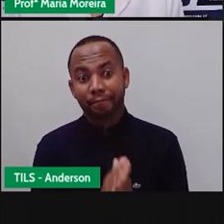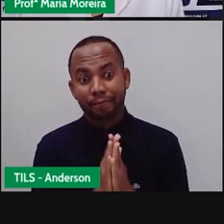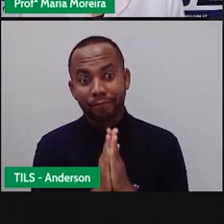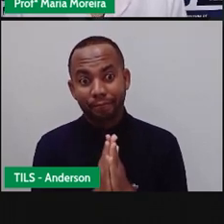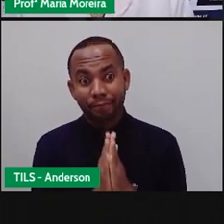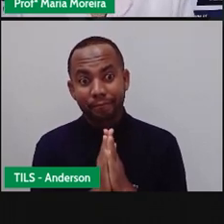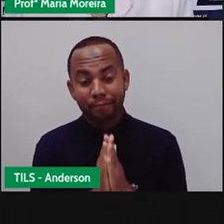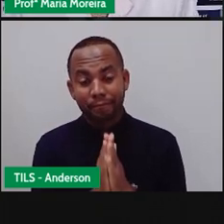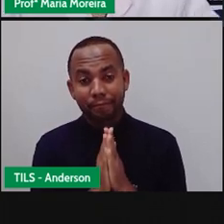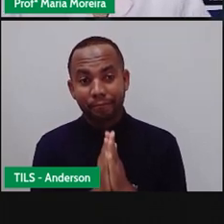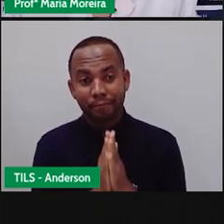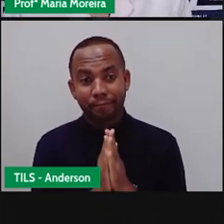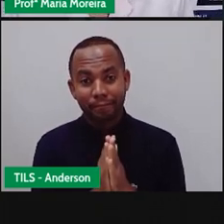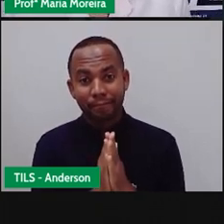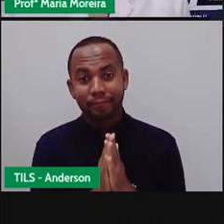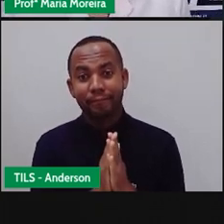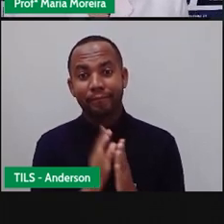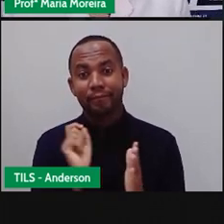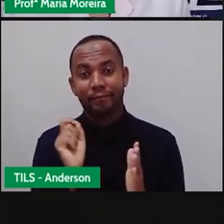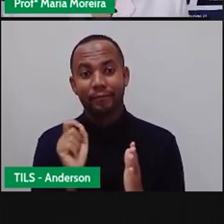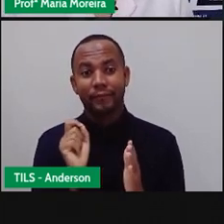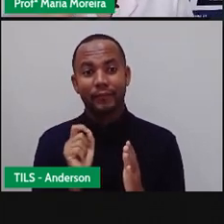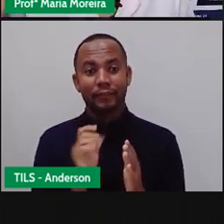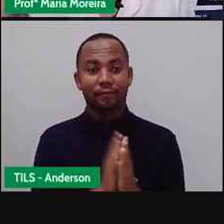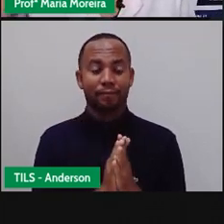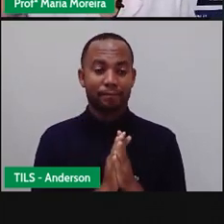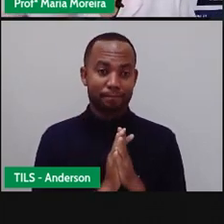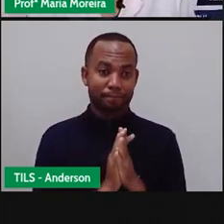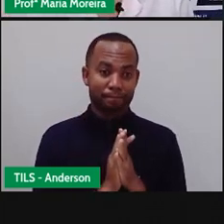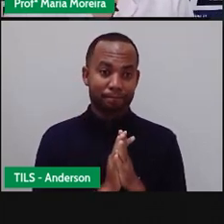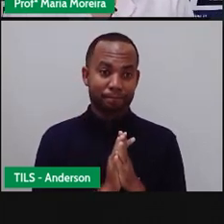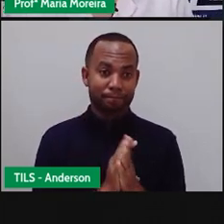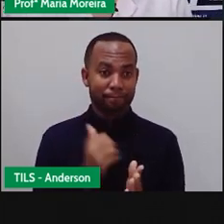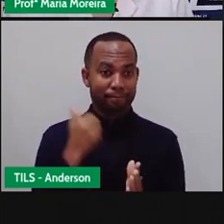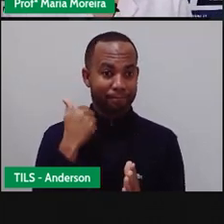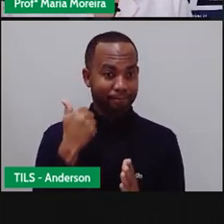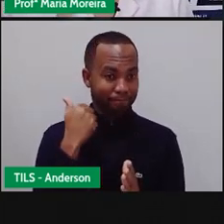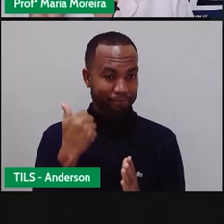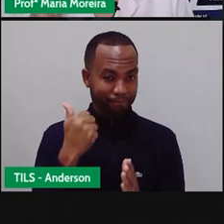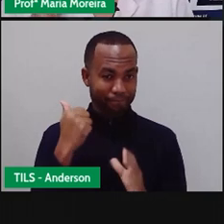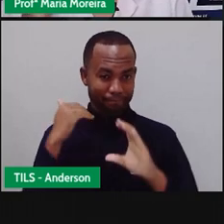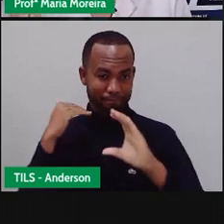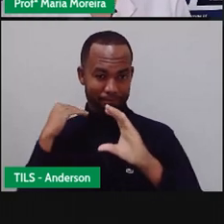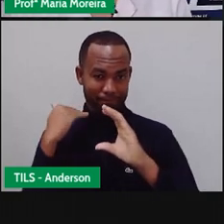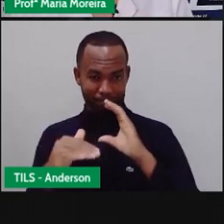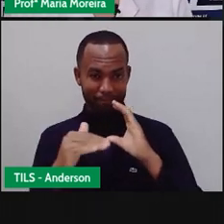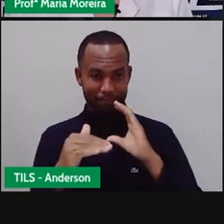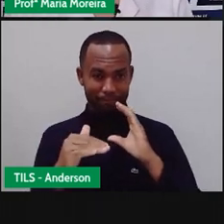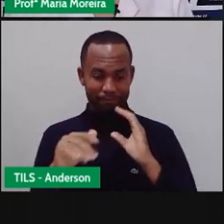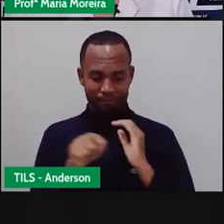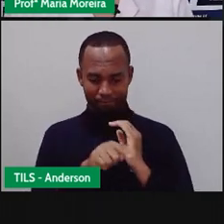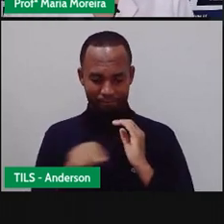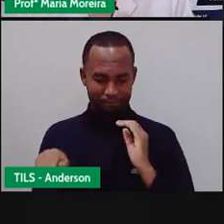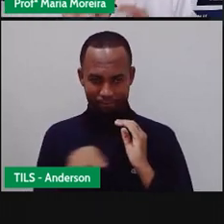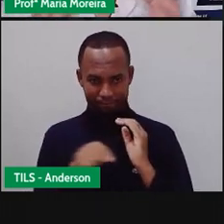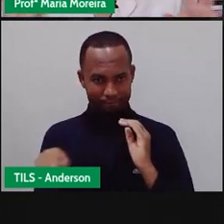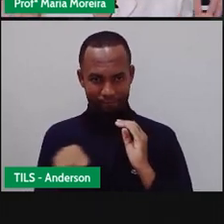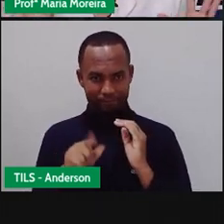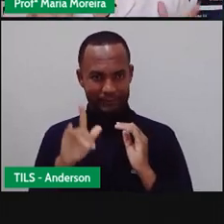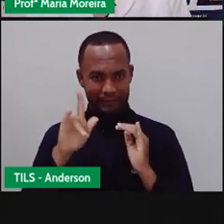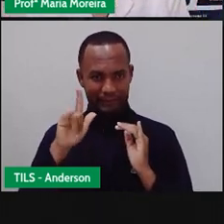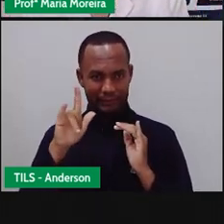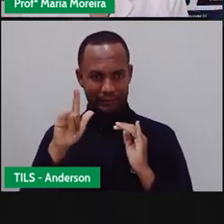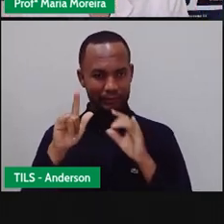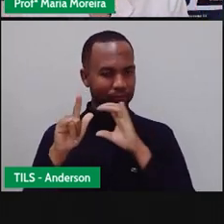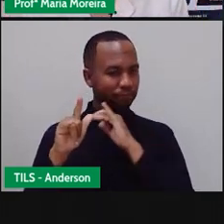encarecidamente aos Nossos amores aí que faça o que bem Aquele like para a gente se inscrevam aqui no canal da cedo